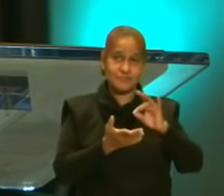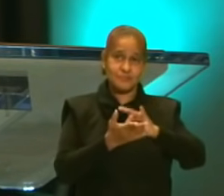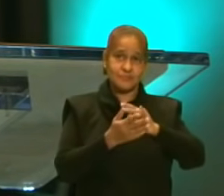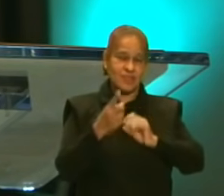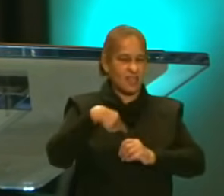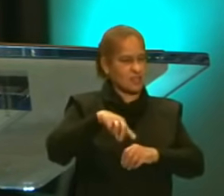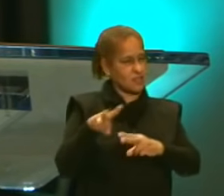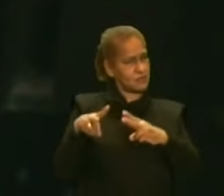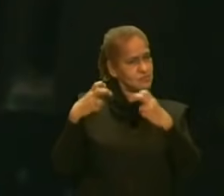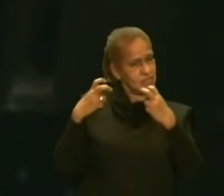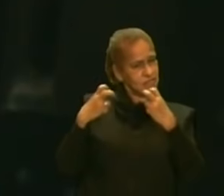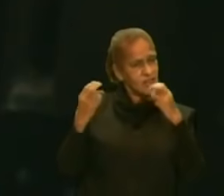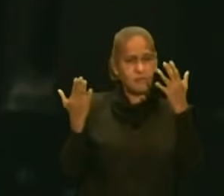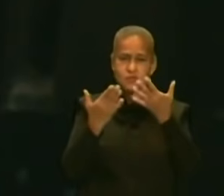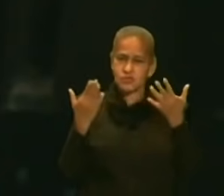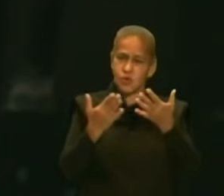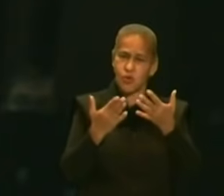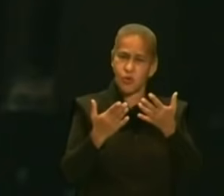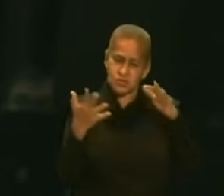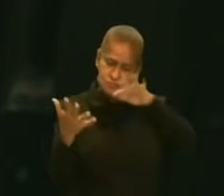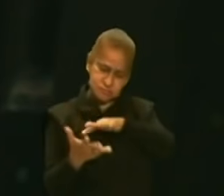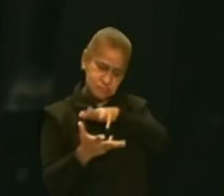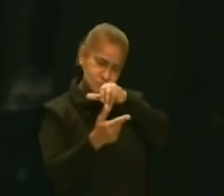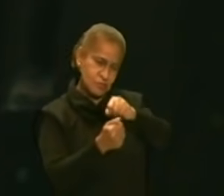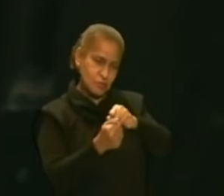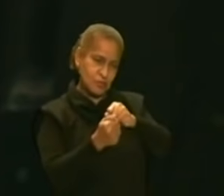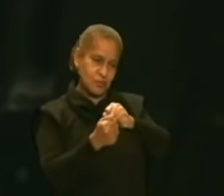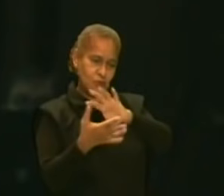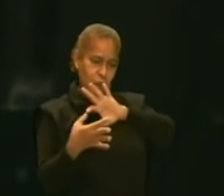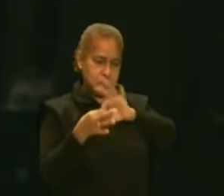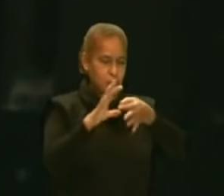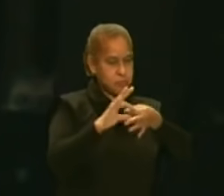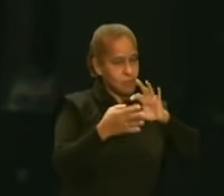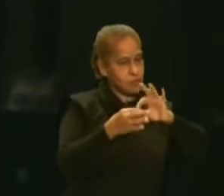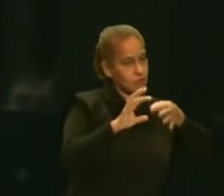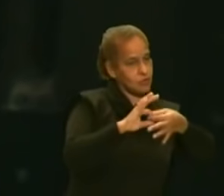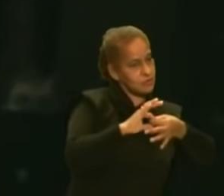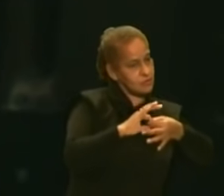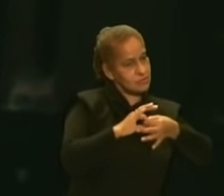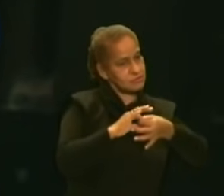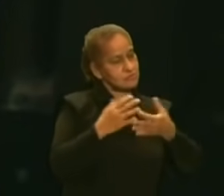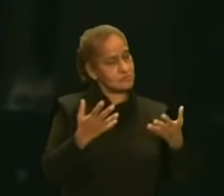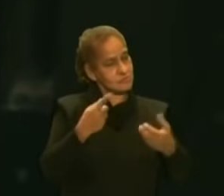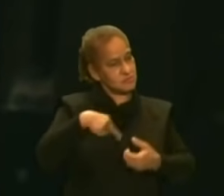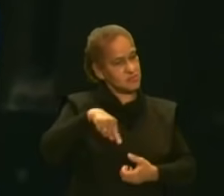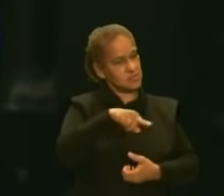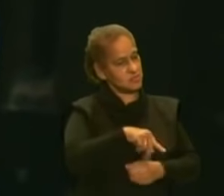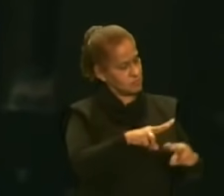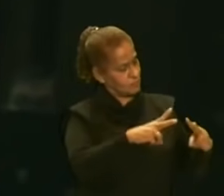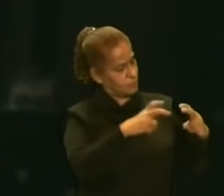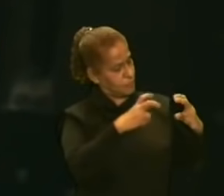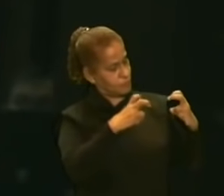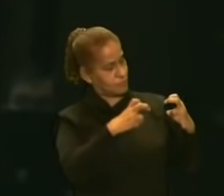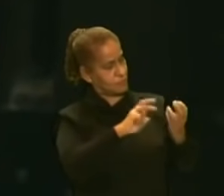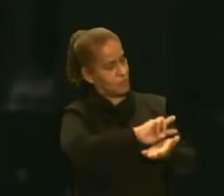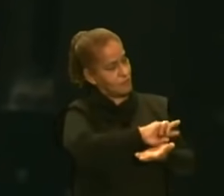né, nos dias de hoje, esse contexto quase dicotômico, né, que a gente vai vendo aí em vários